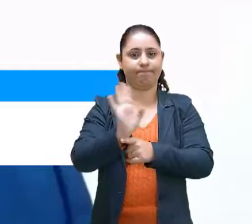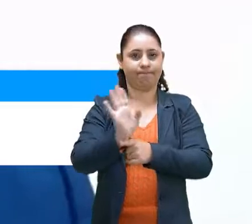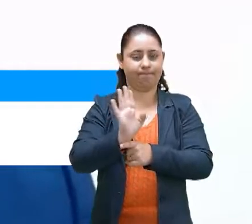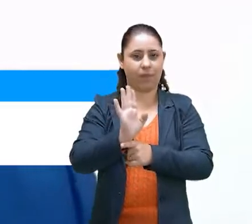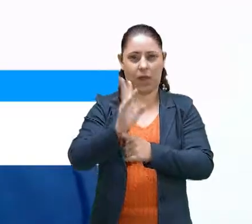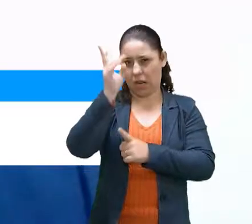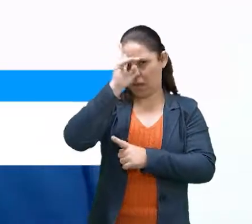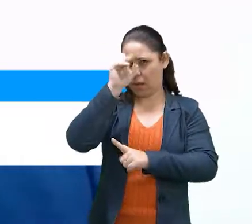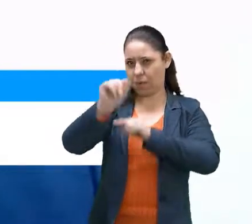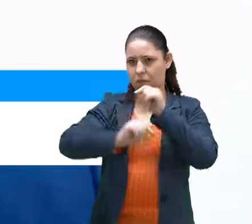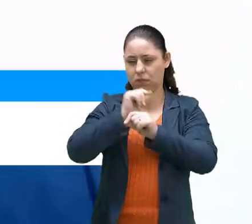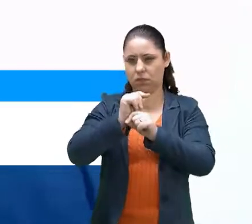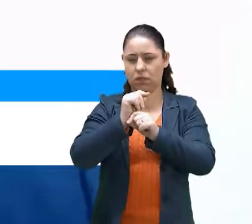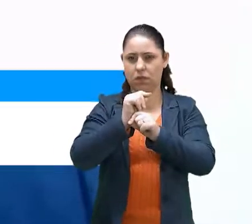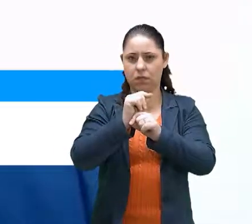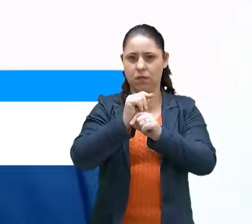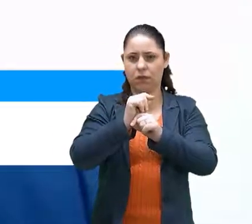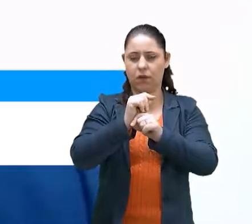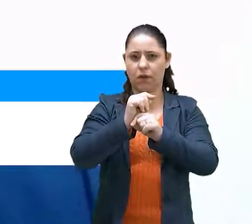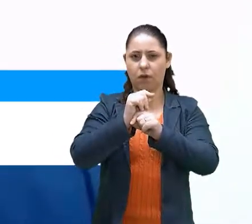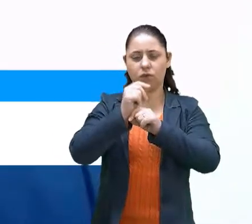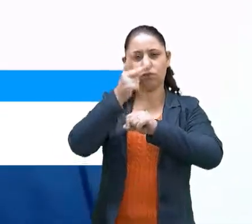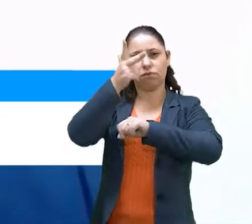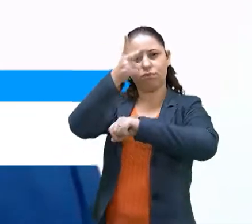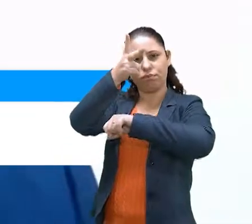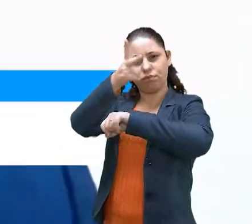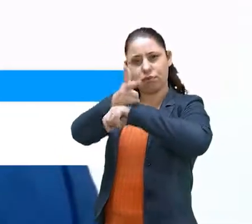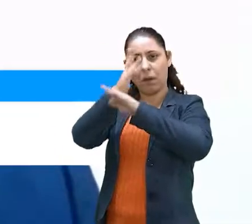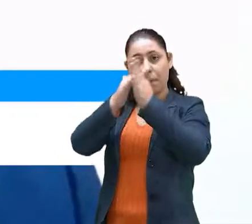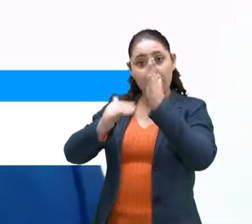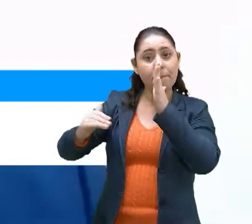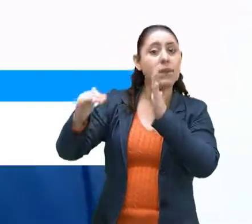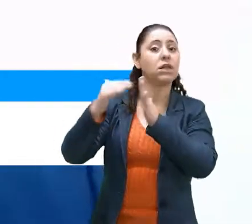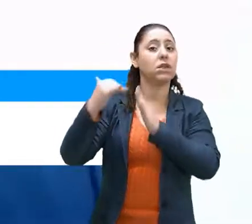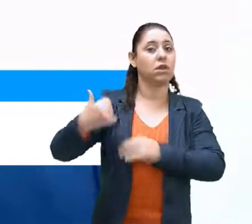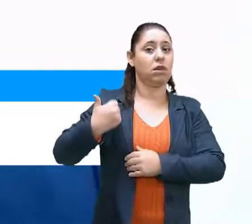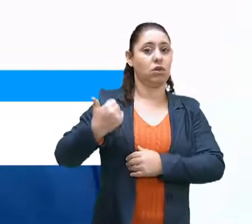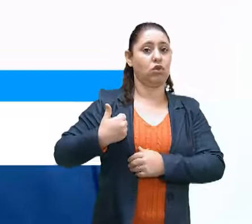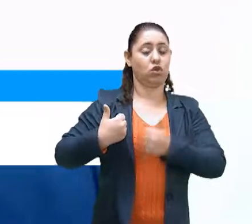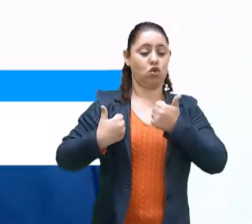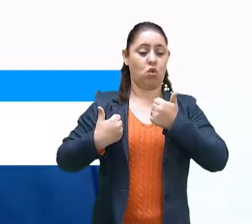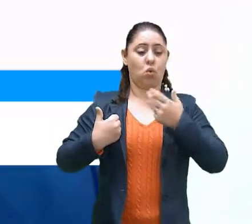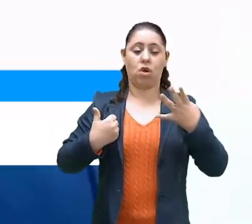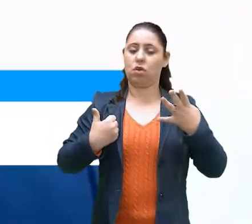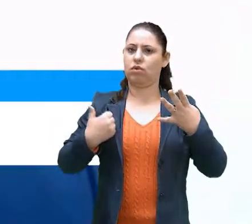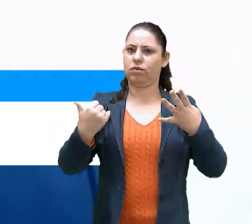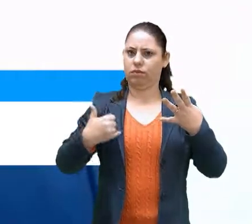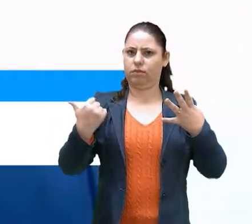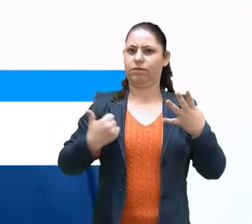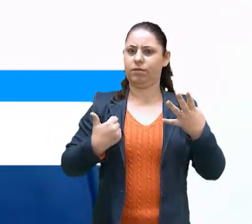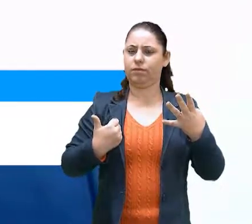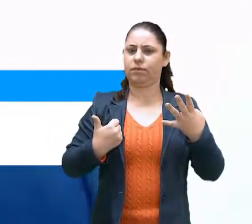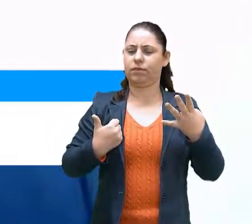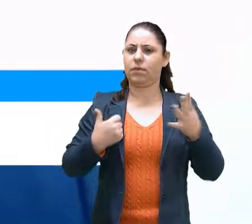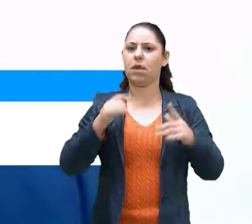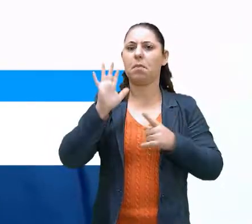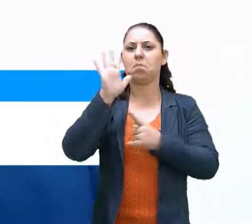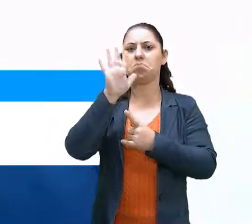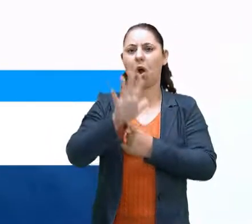filme. Ressalta-se que a obra cinematográfica, indicada para maiores de 14